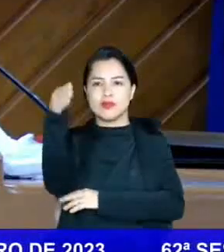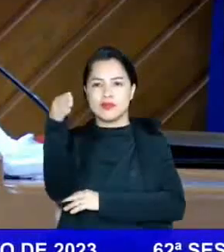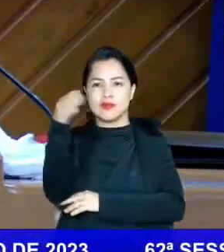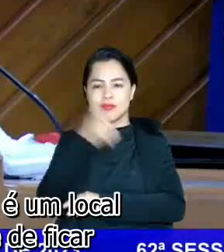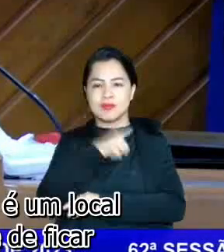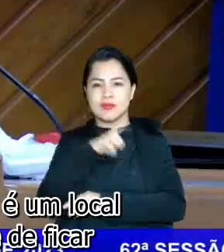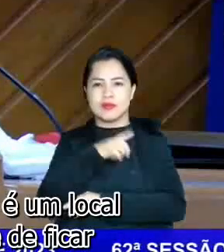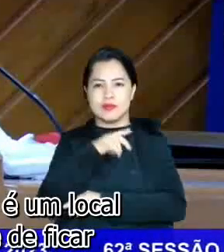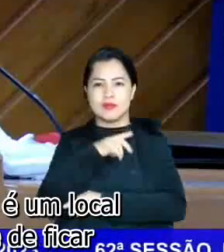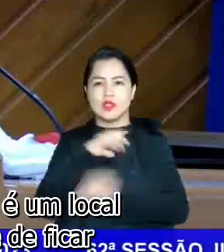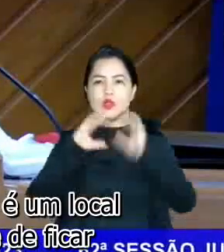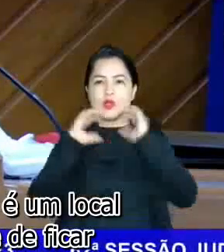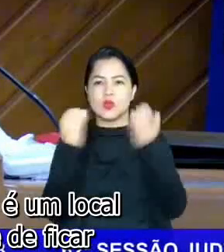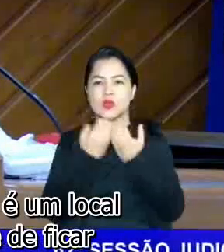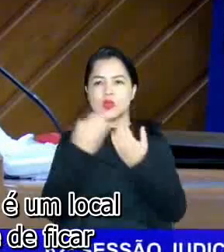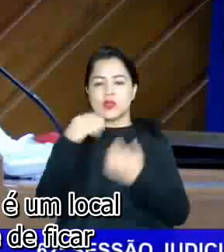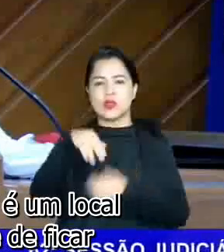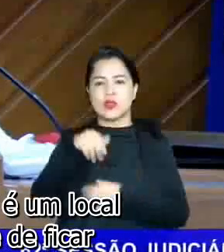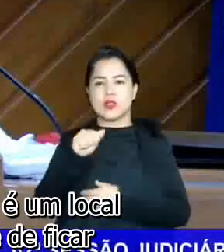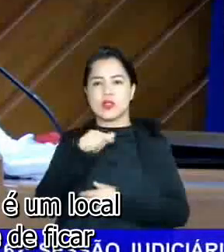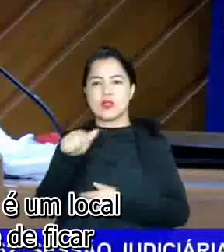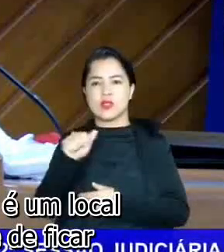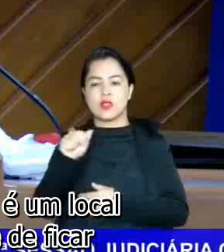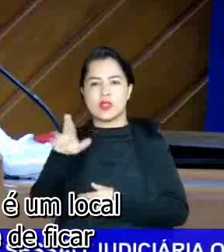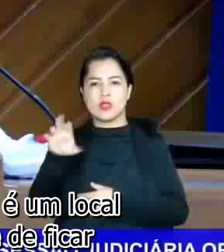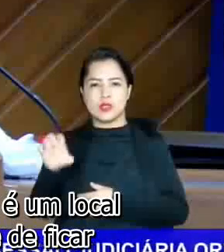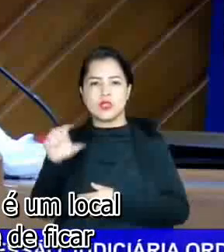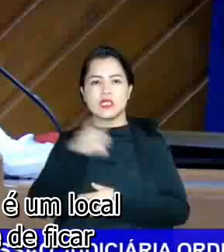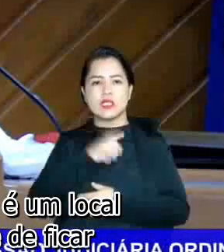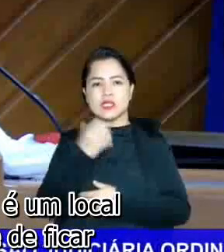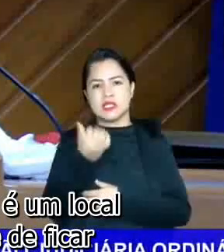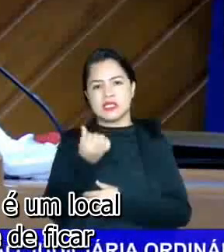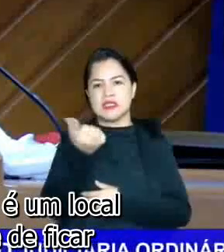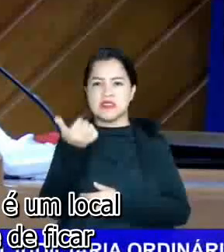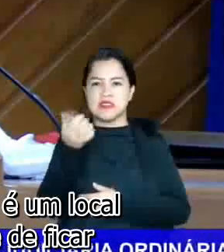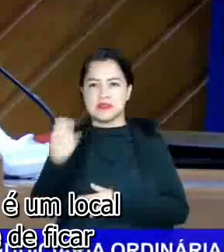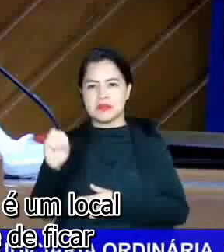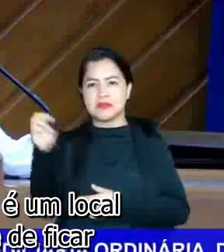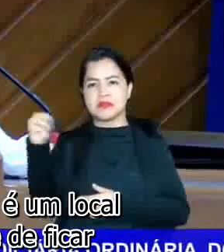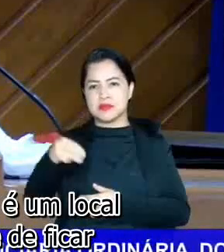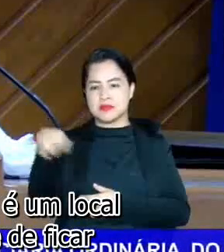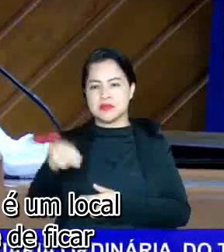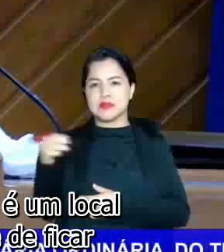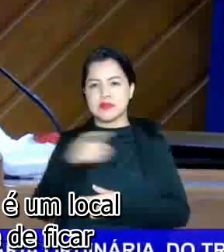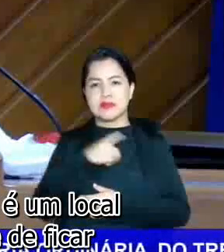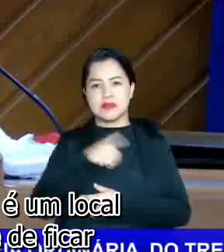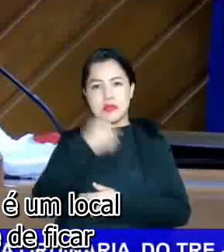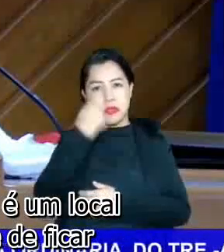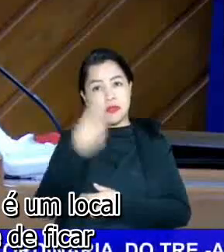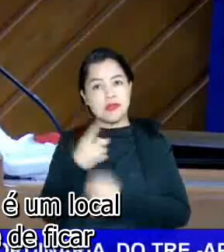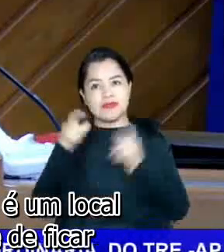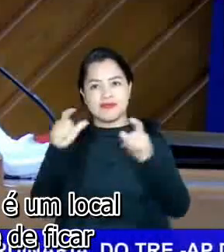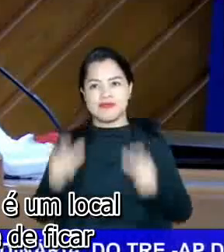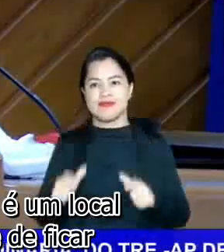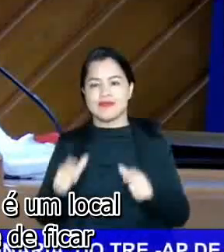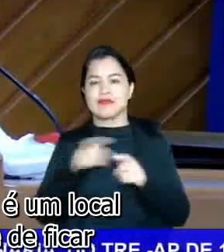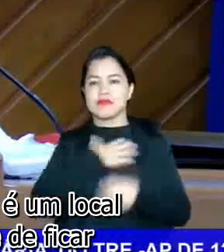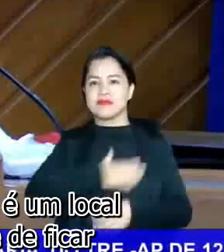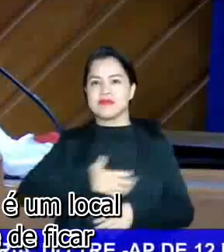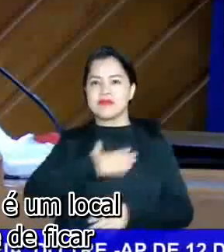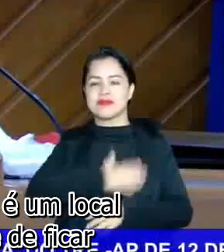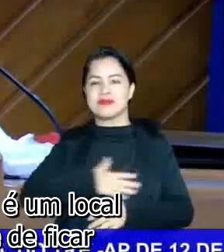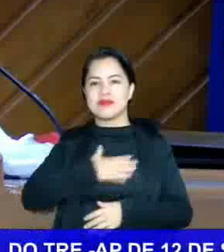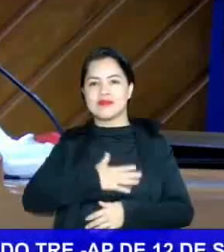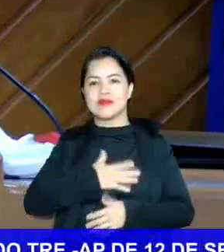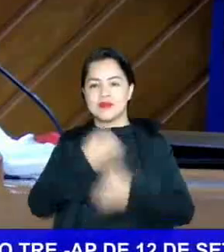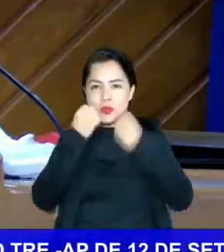Nazaré, fica mais ou menos uns 6 a 10 minutos de voadeira. É um local muito, muito agradável, muito prazeroso,